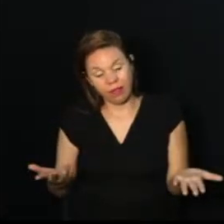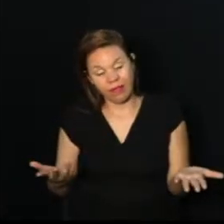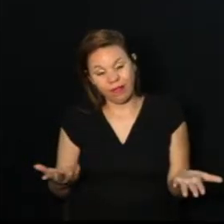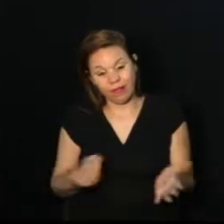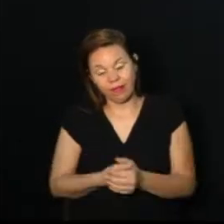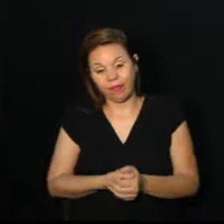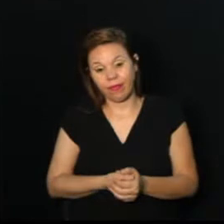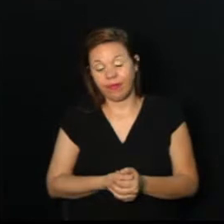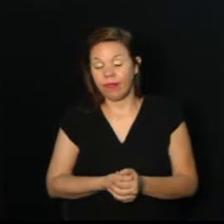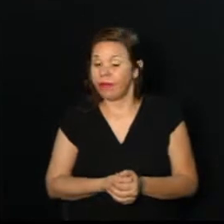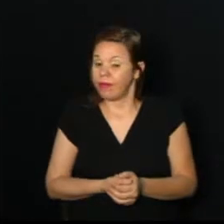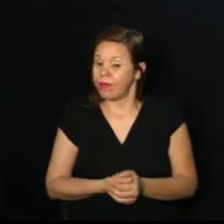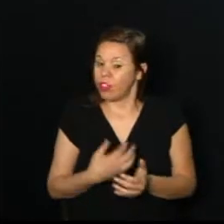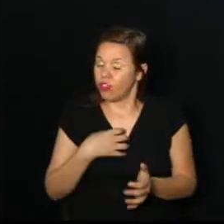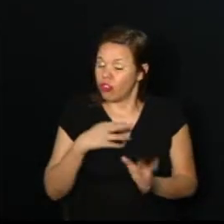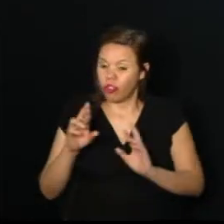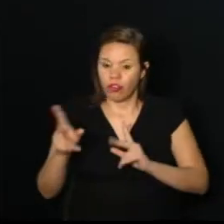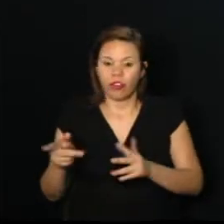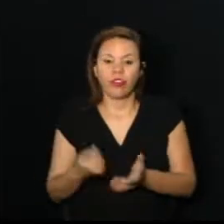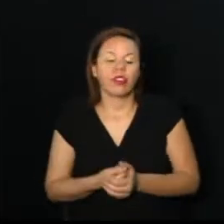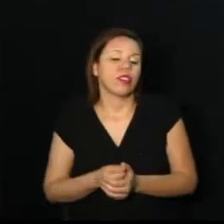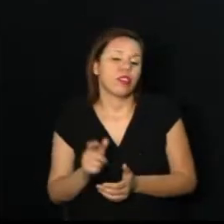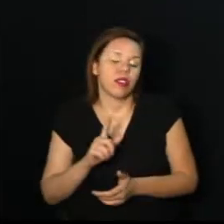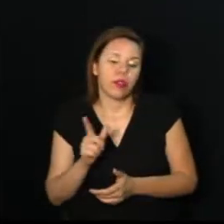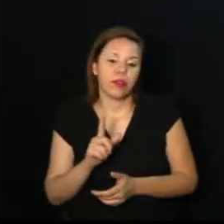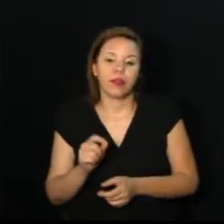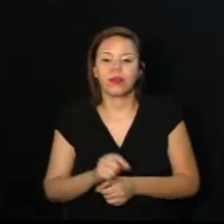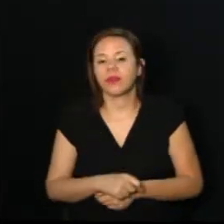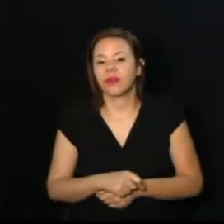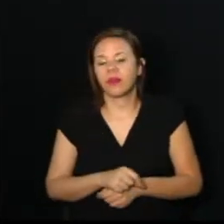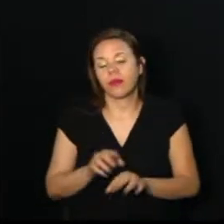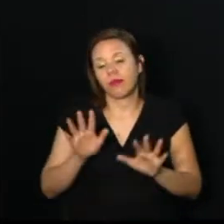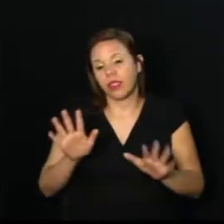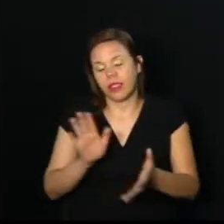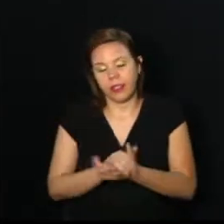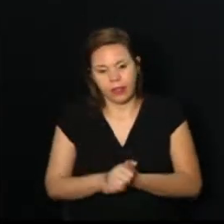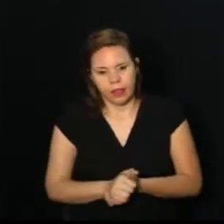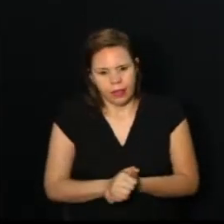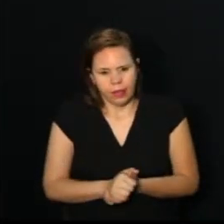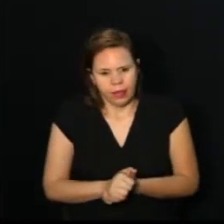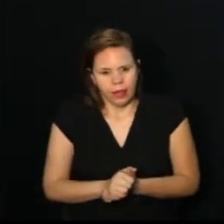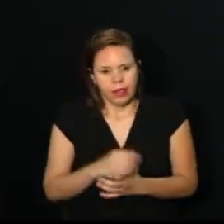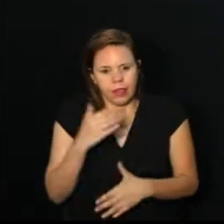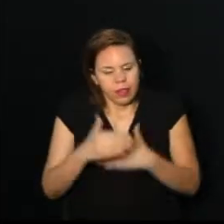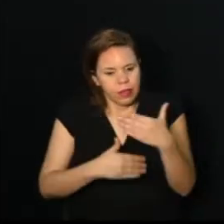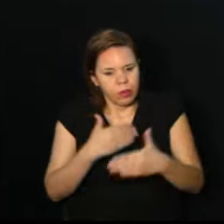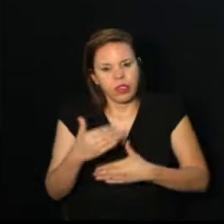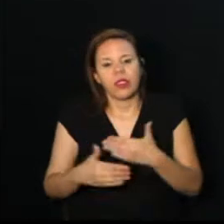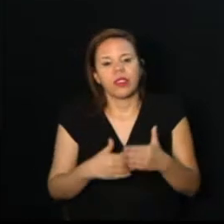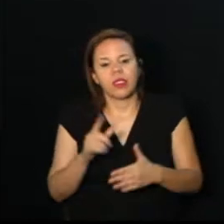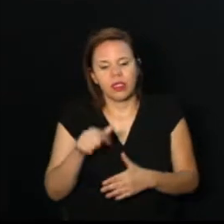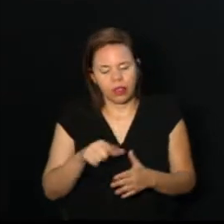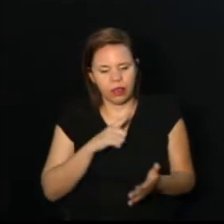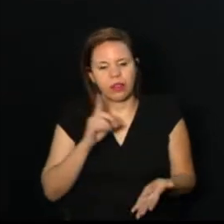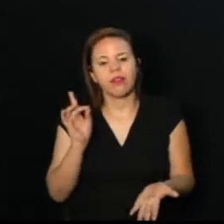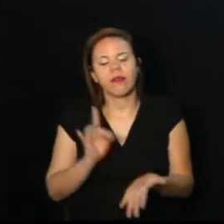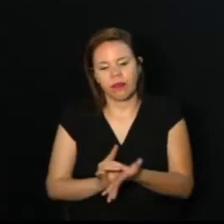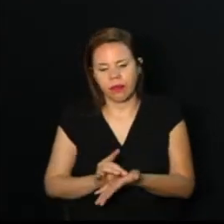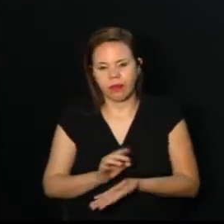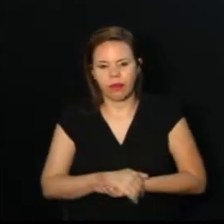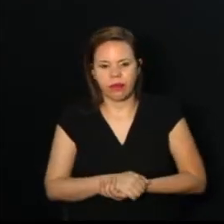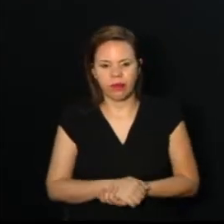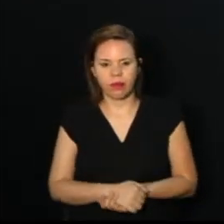forma diferente, é claro, mas esse processamento existe.